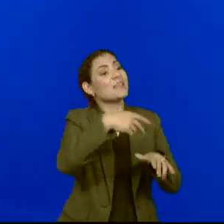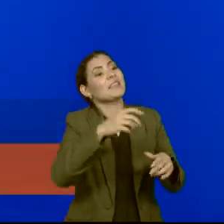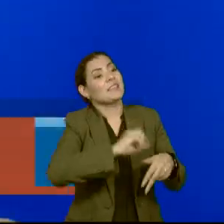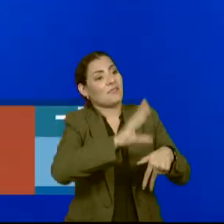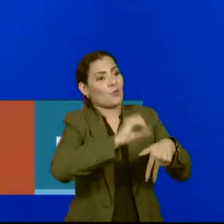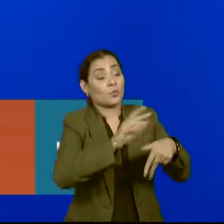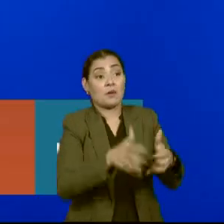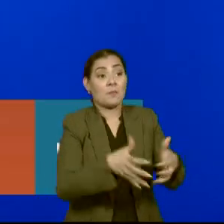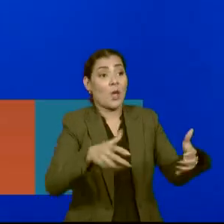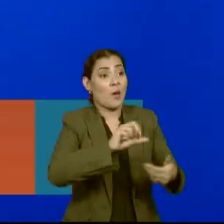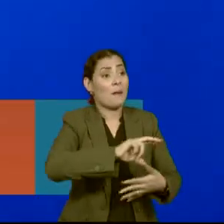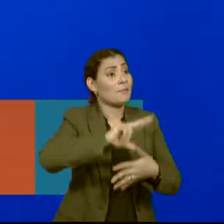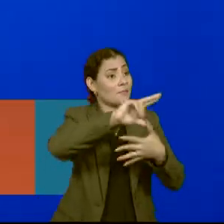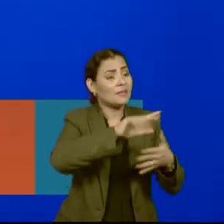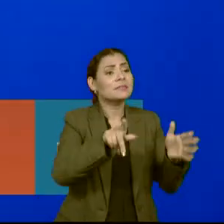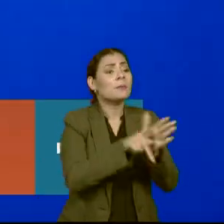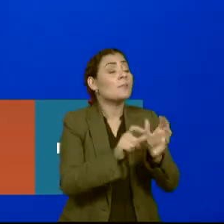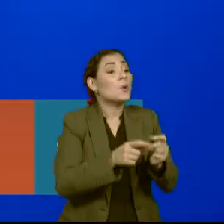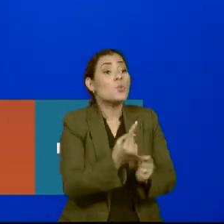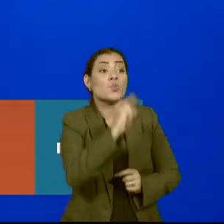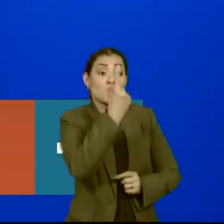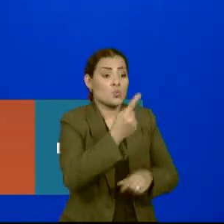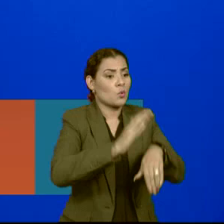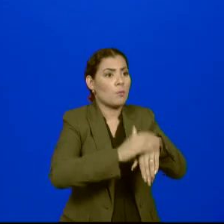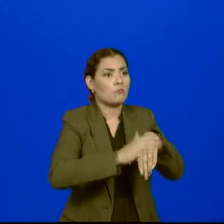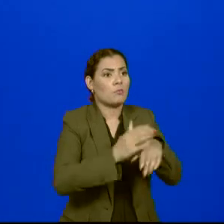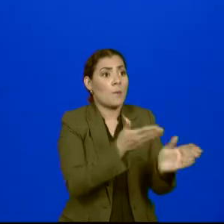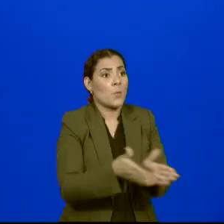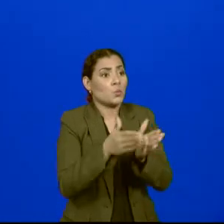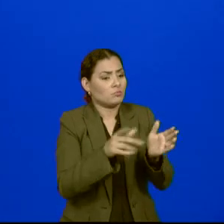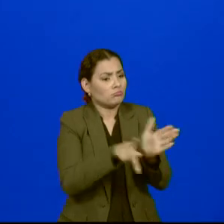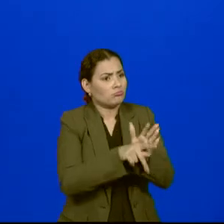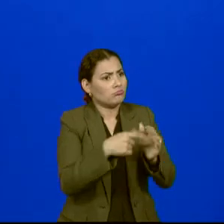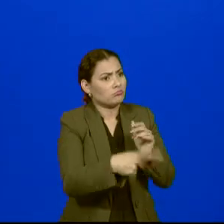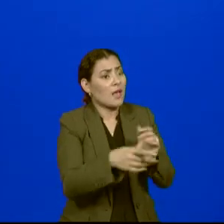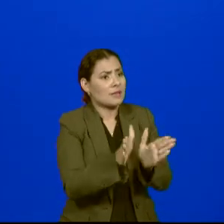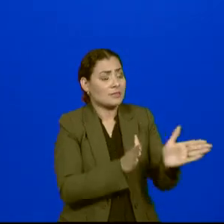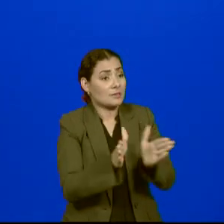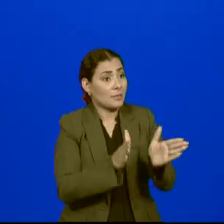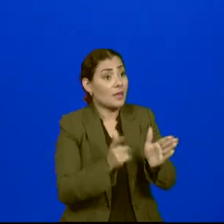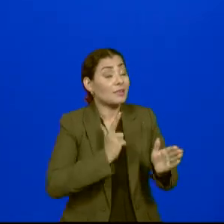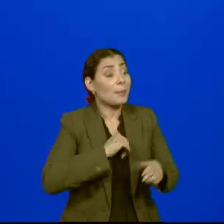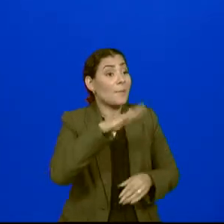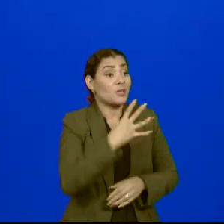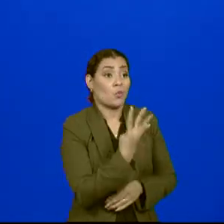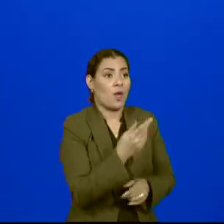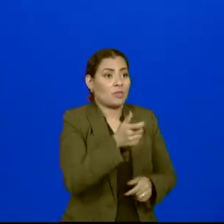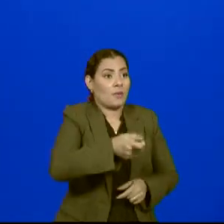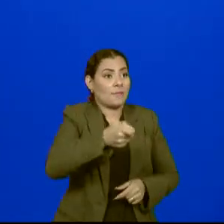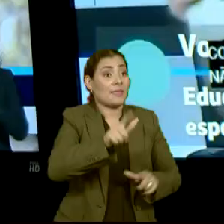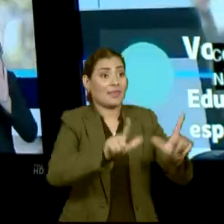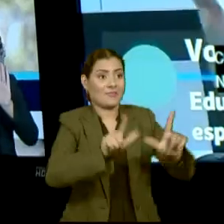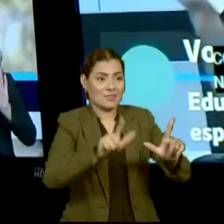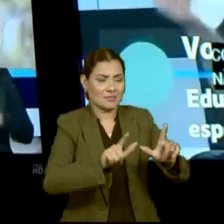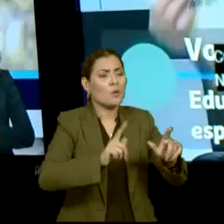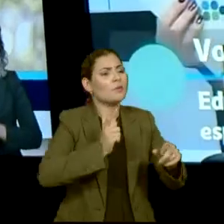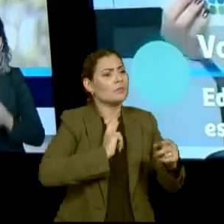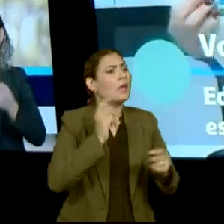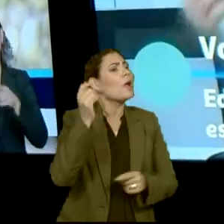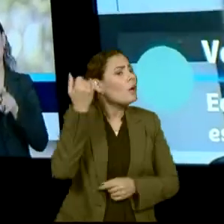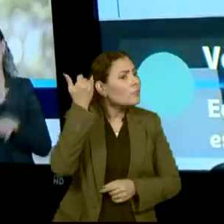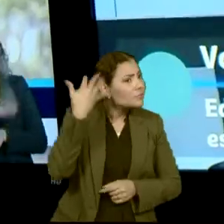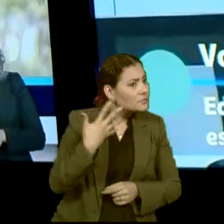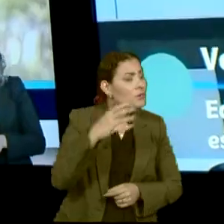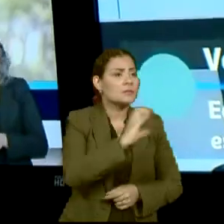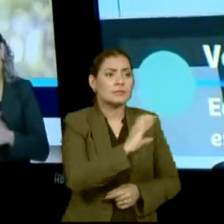Cultura é o maior da América Latina e o único com produção própria de acessibilidade. E hoje a gente atende mais de quatro canais com close